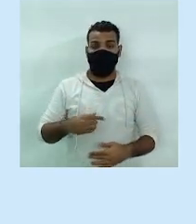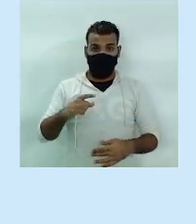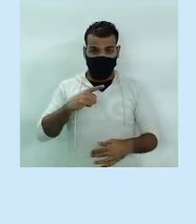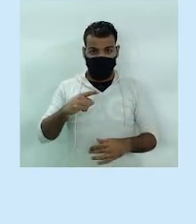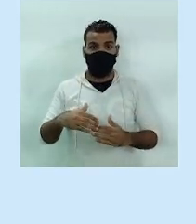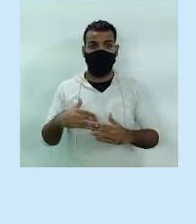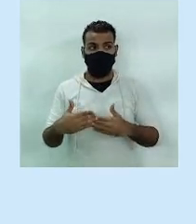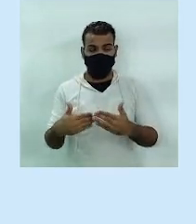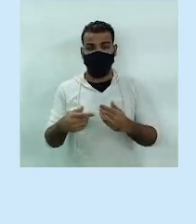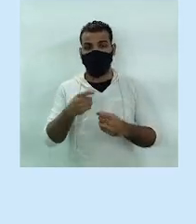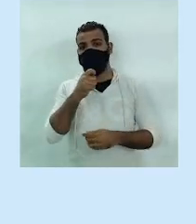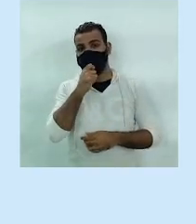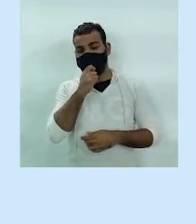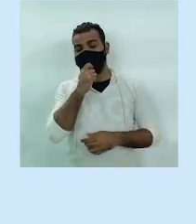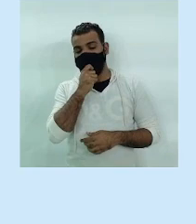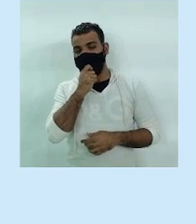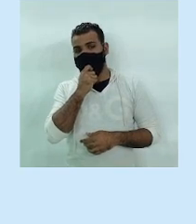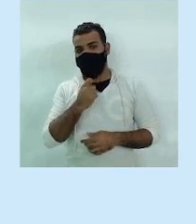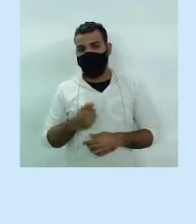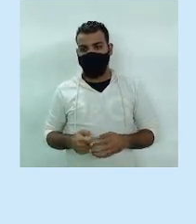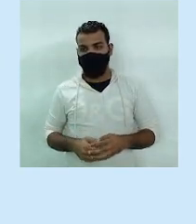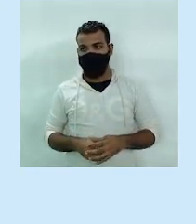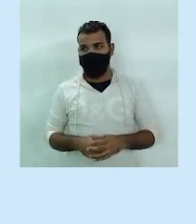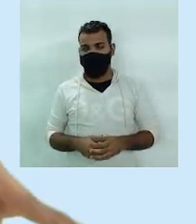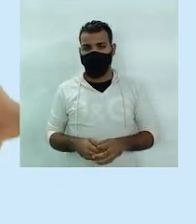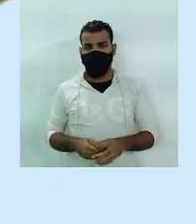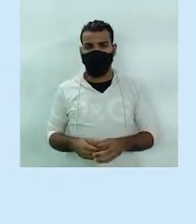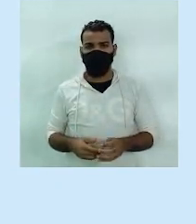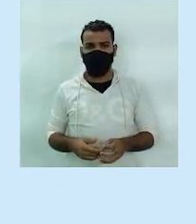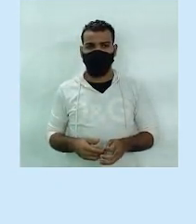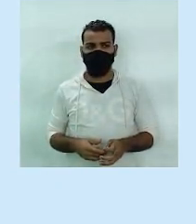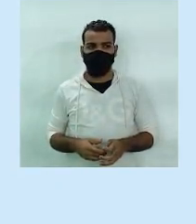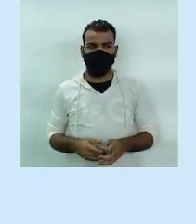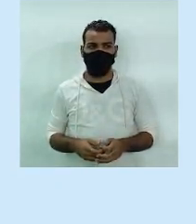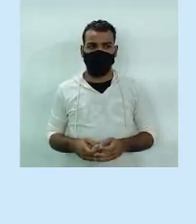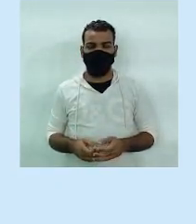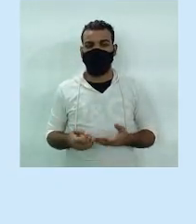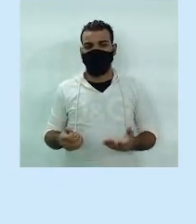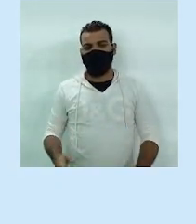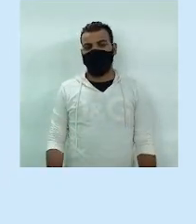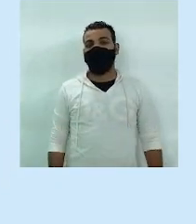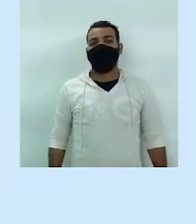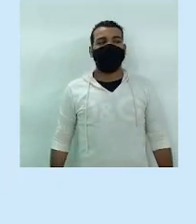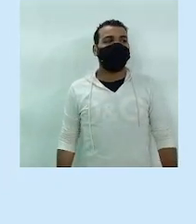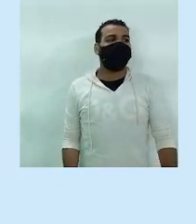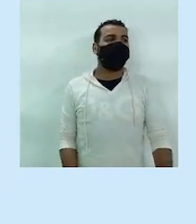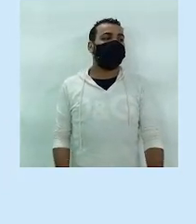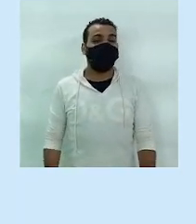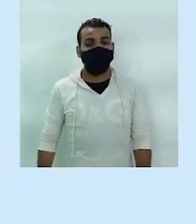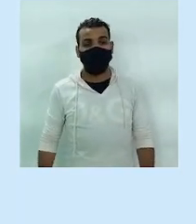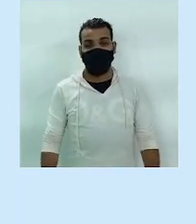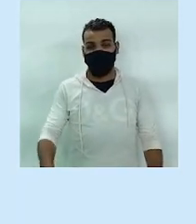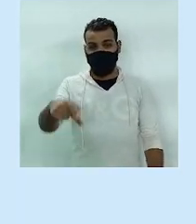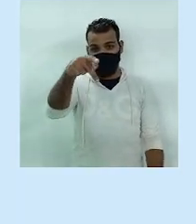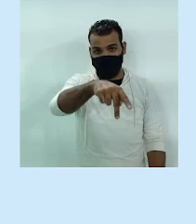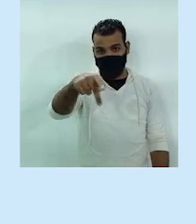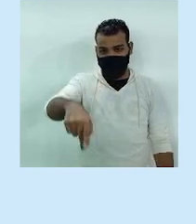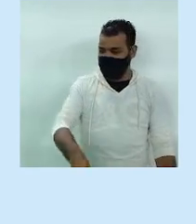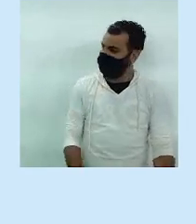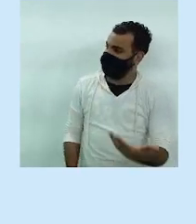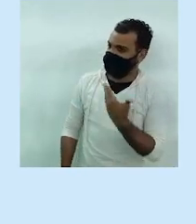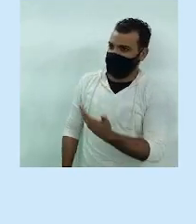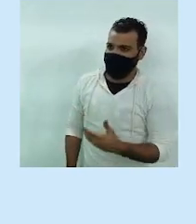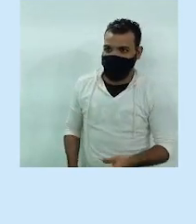de colonização. Então, aqui, meus jovens, eu, professor Cláudio Nascimento, é